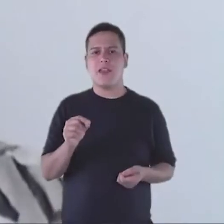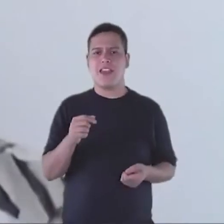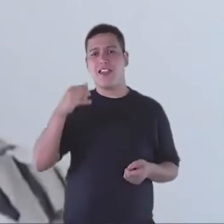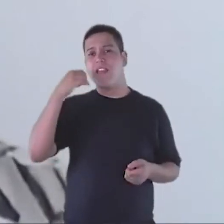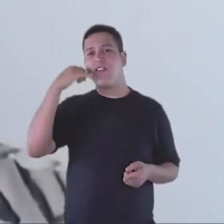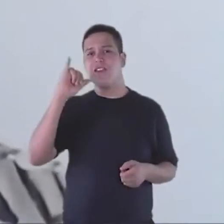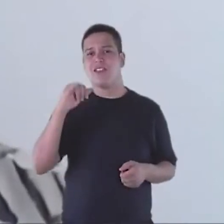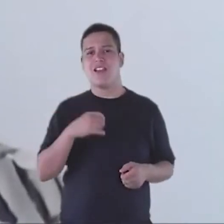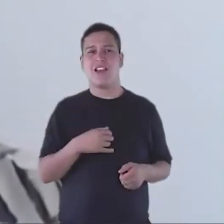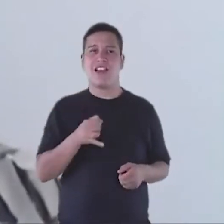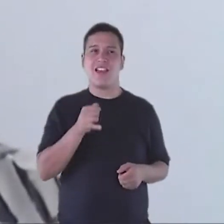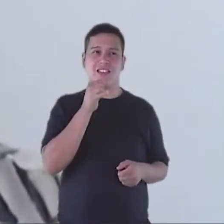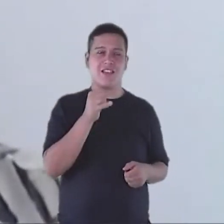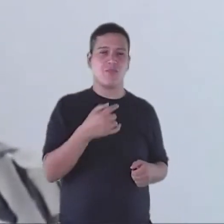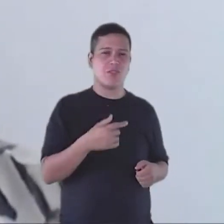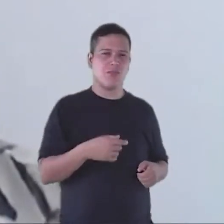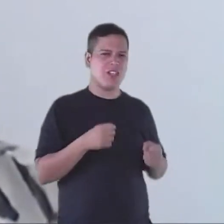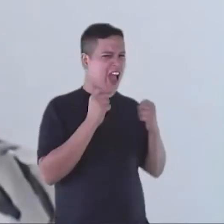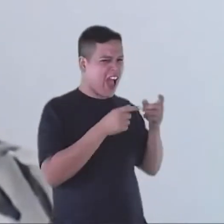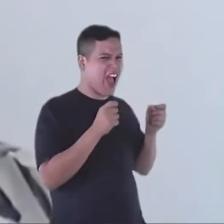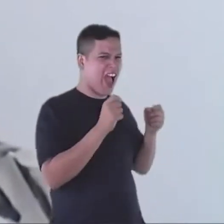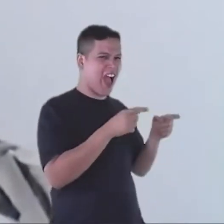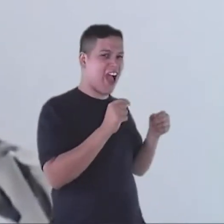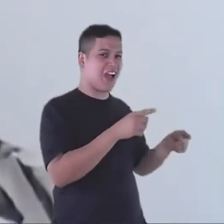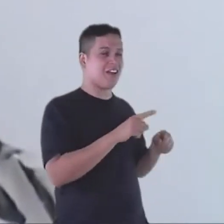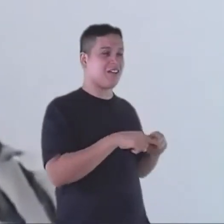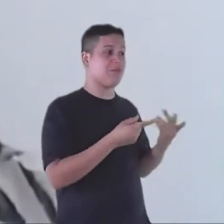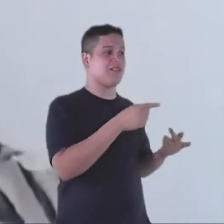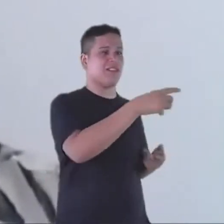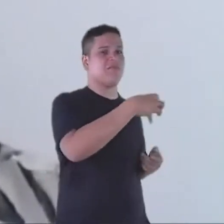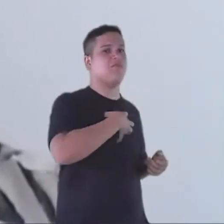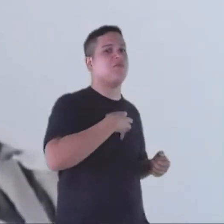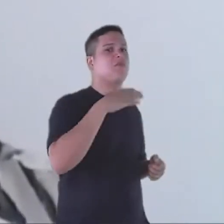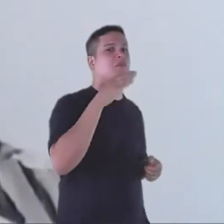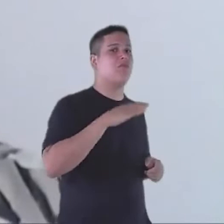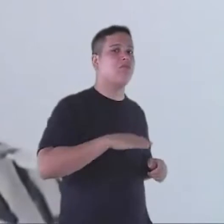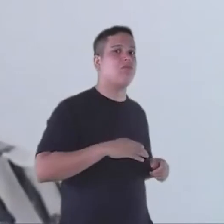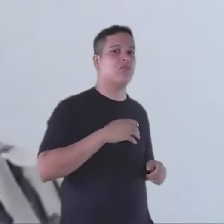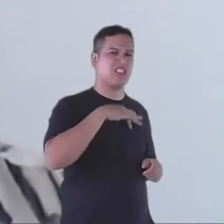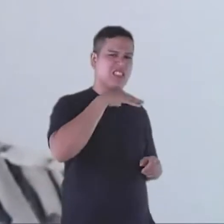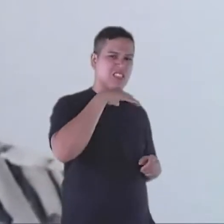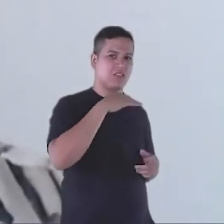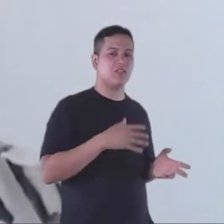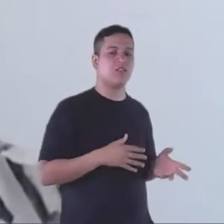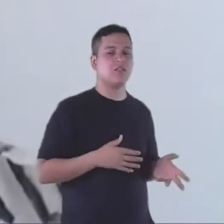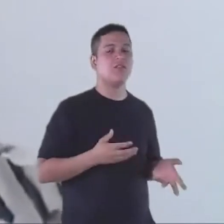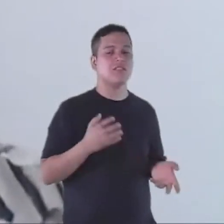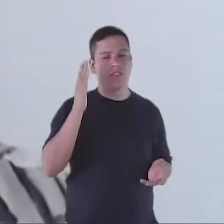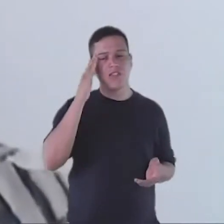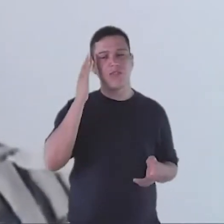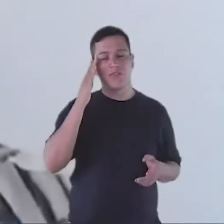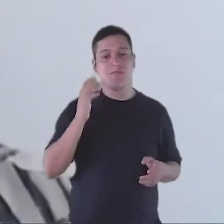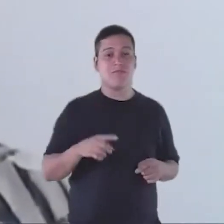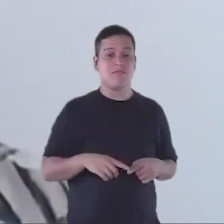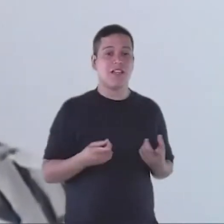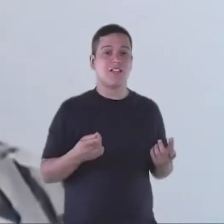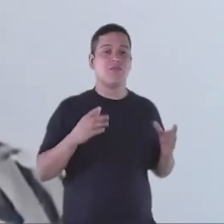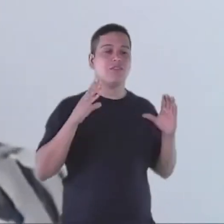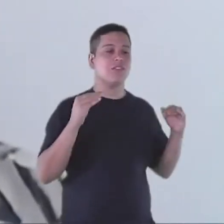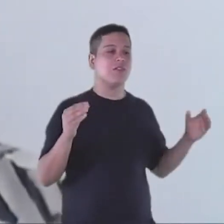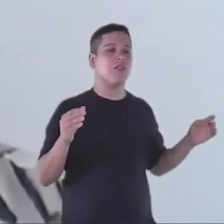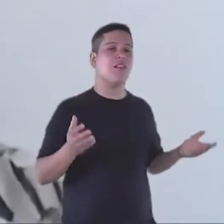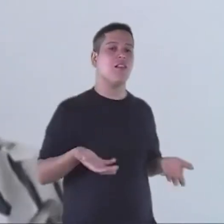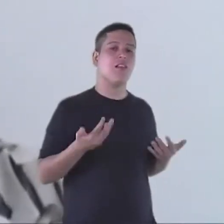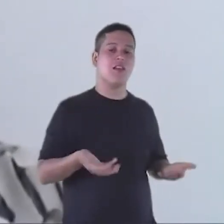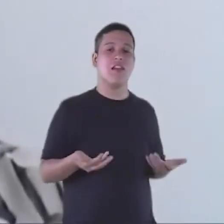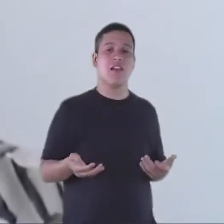a partir do riso. O riso não é para tirar, para desfalcar, para subtrair.